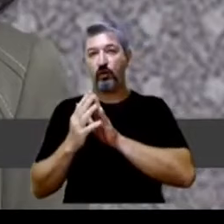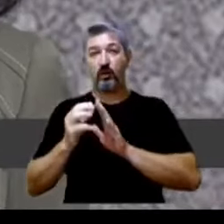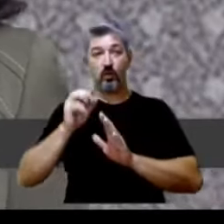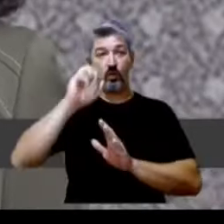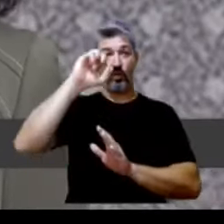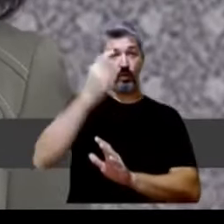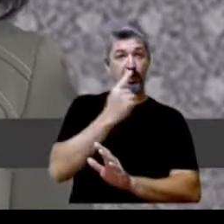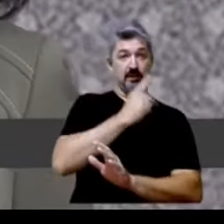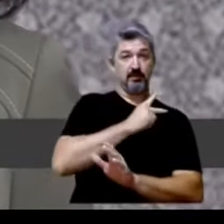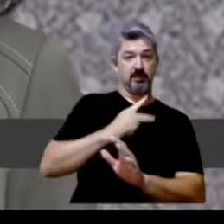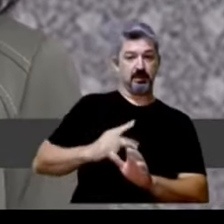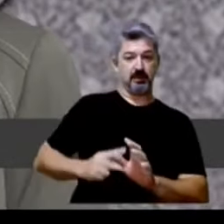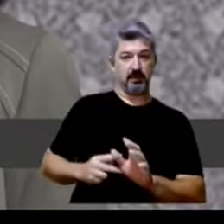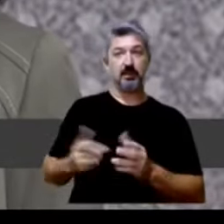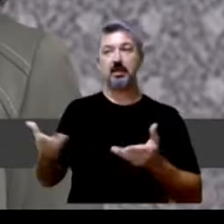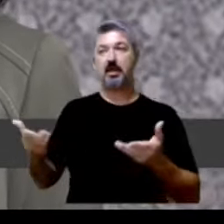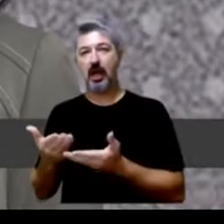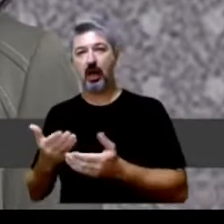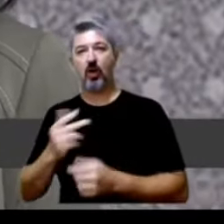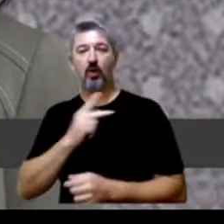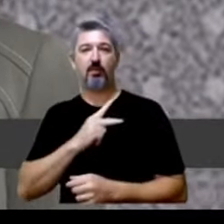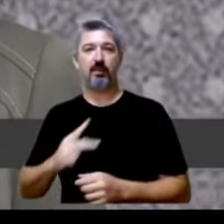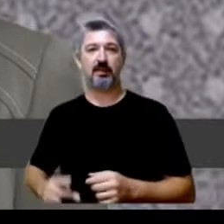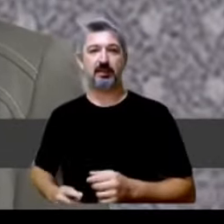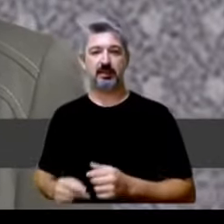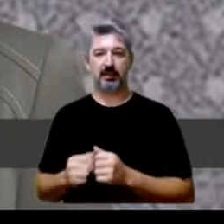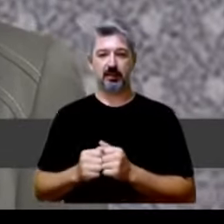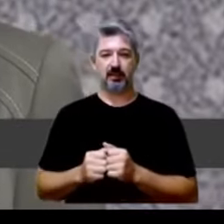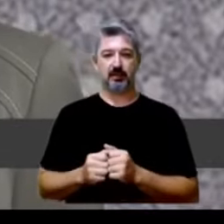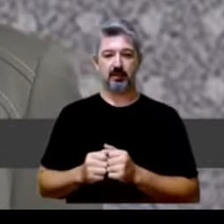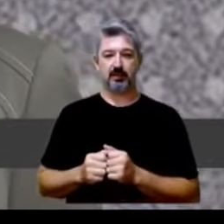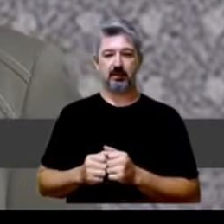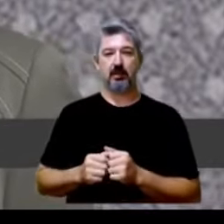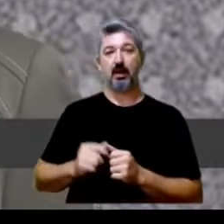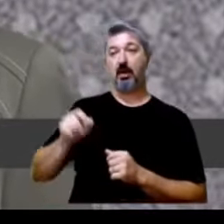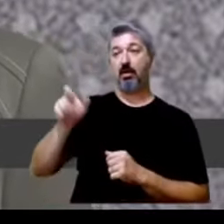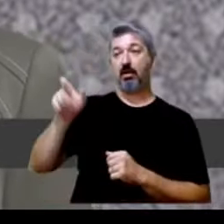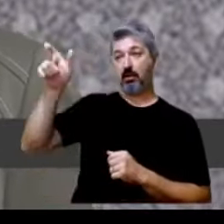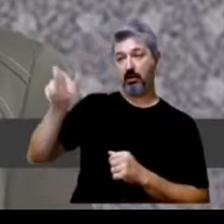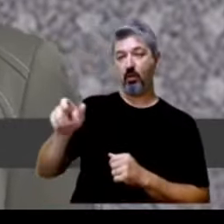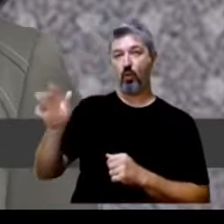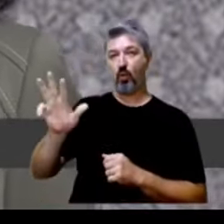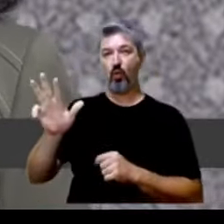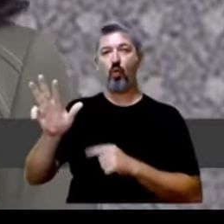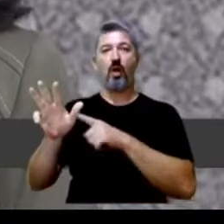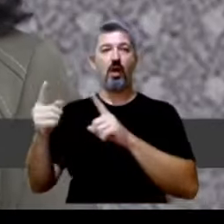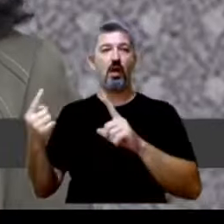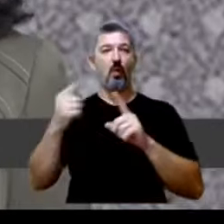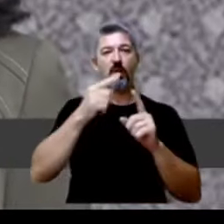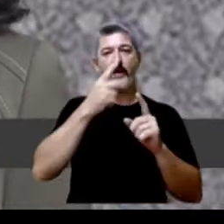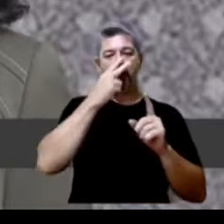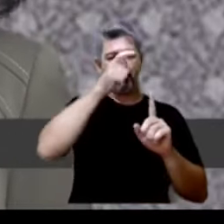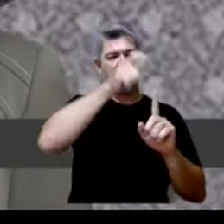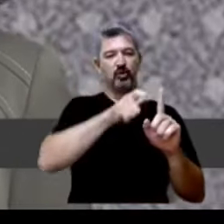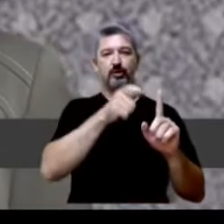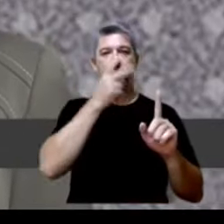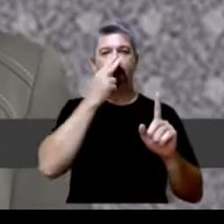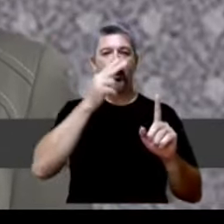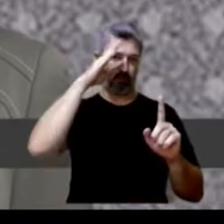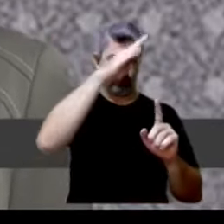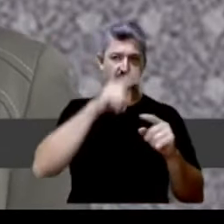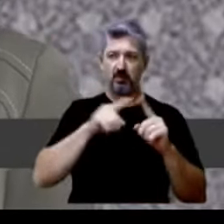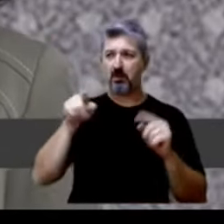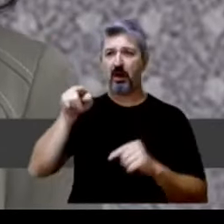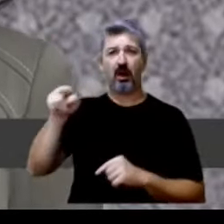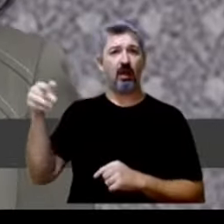atual presidente. A Marta era do partido dele, cara. Entre ele e a figura, referindo-se a Jair Bolsonaro. E o outro? Mas ele não participa de um evento